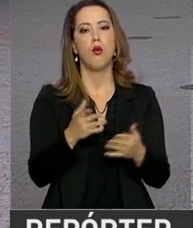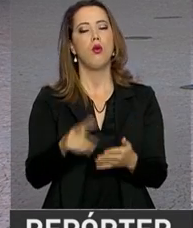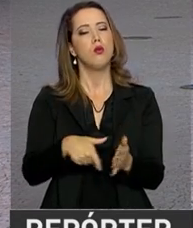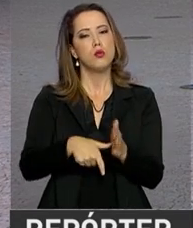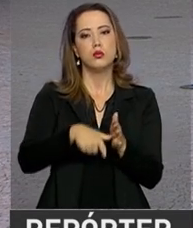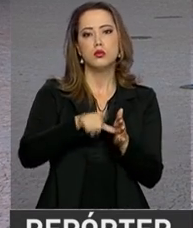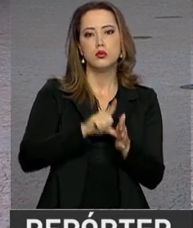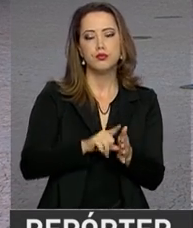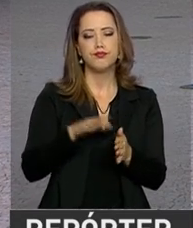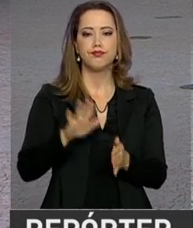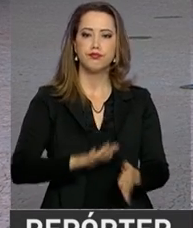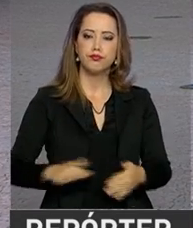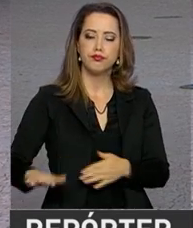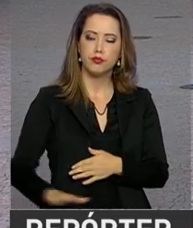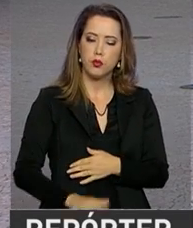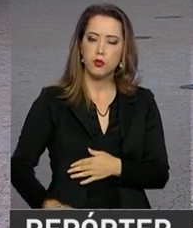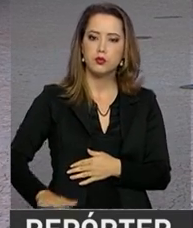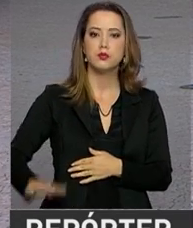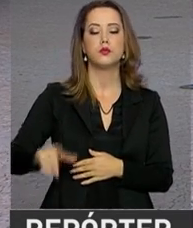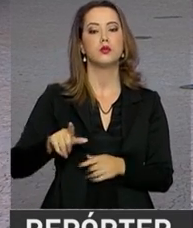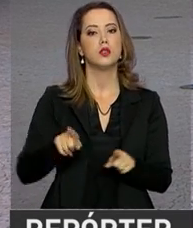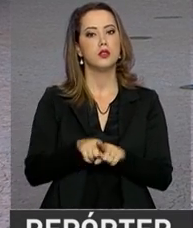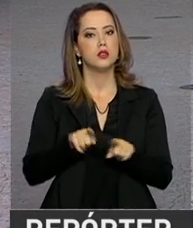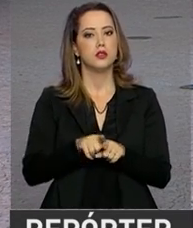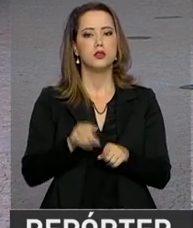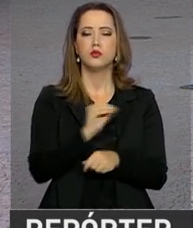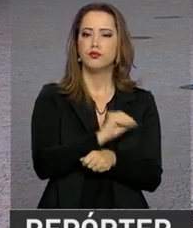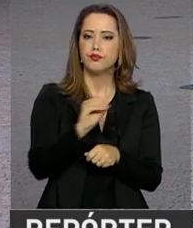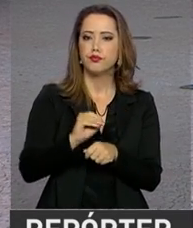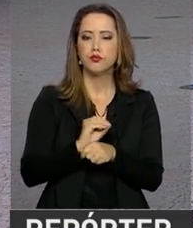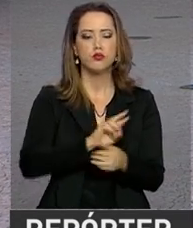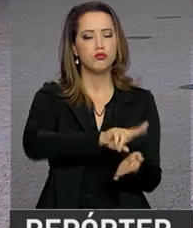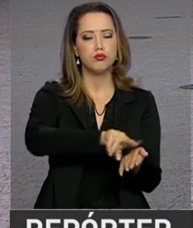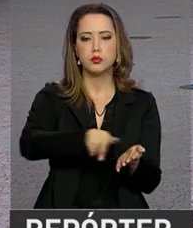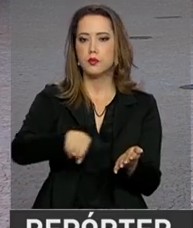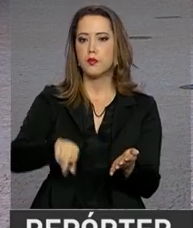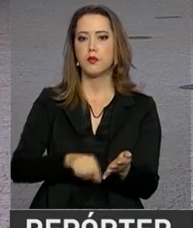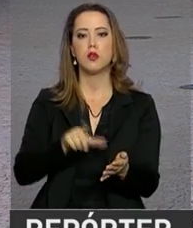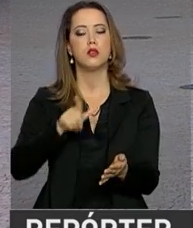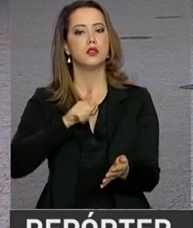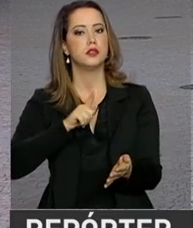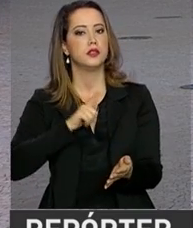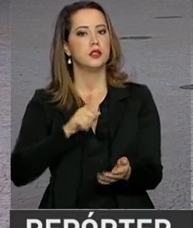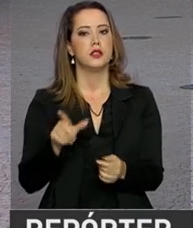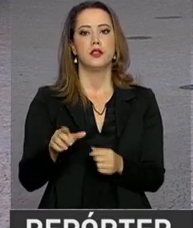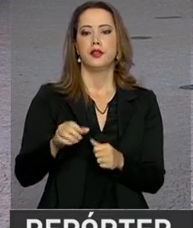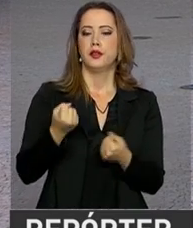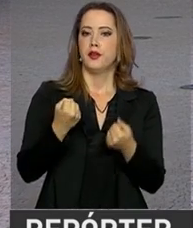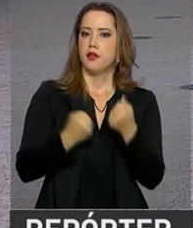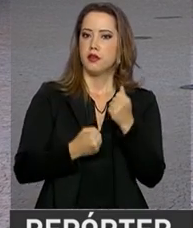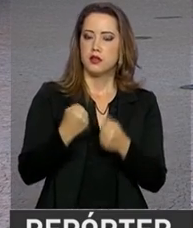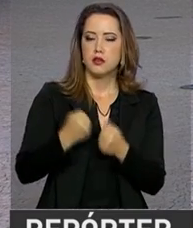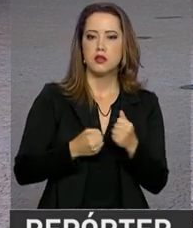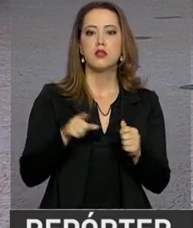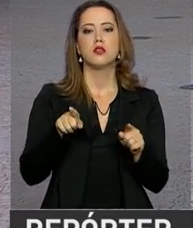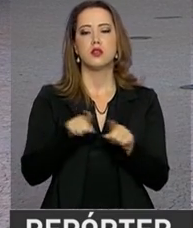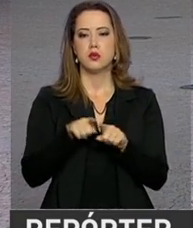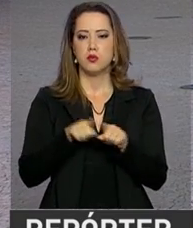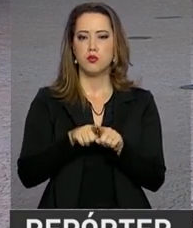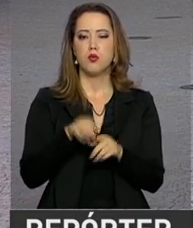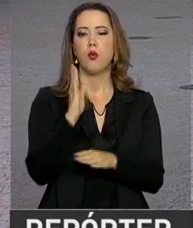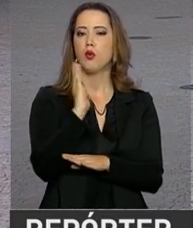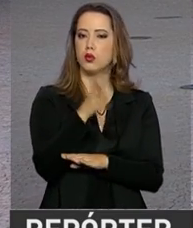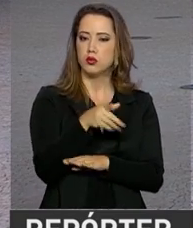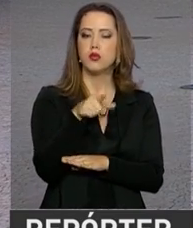tratamentos complementares que forem necessários tudo com o apoio Logístico que inclui por exemplo transporte e hospedagem para